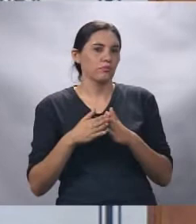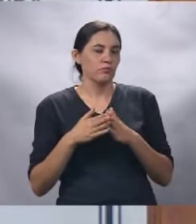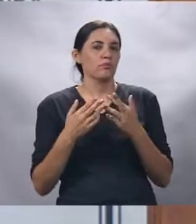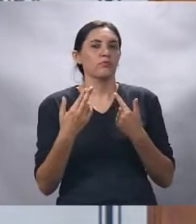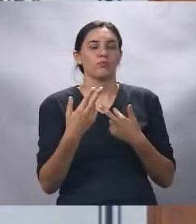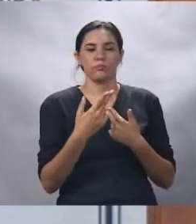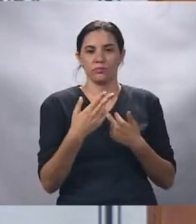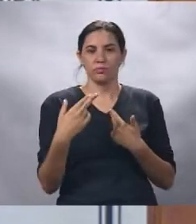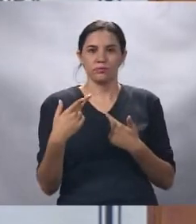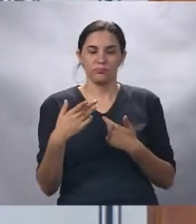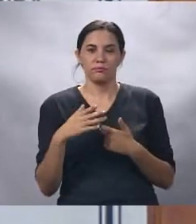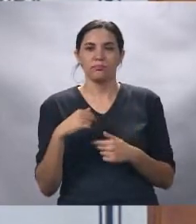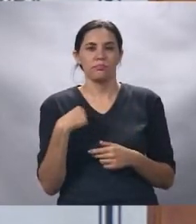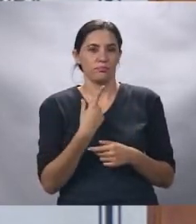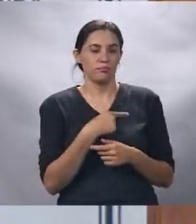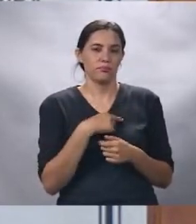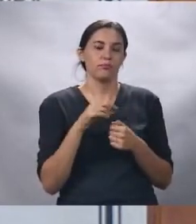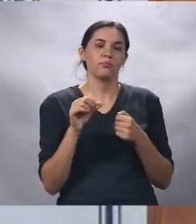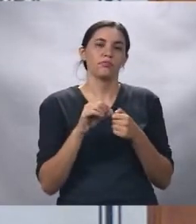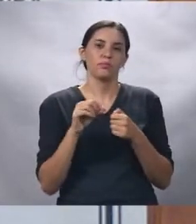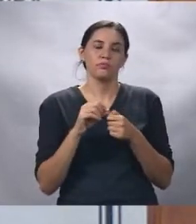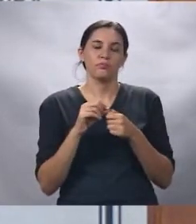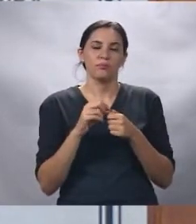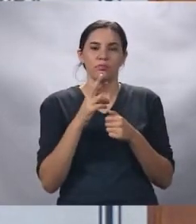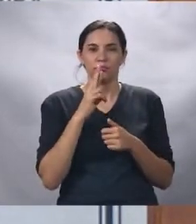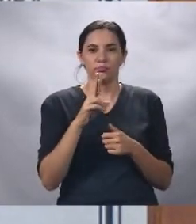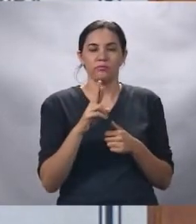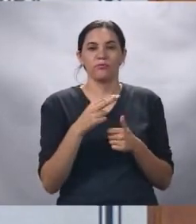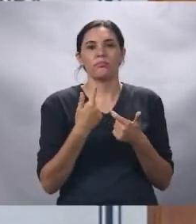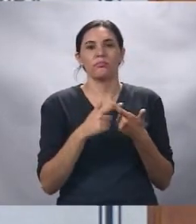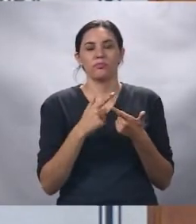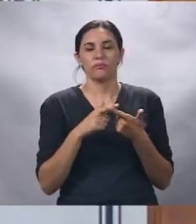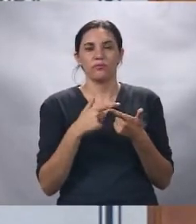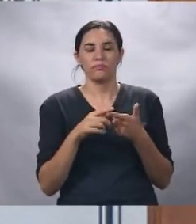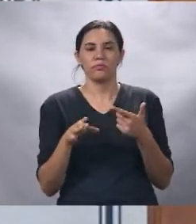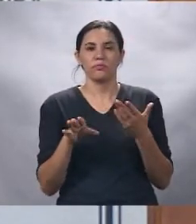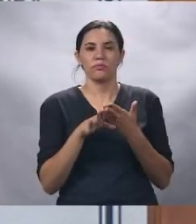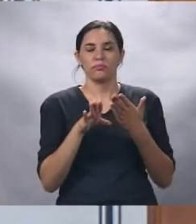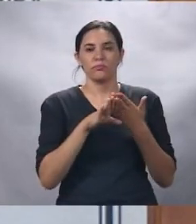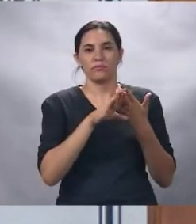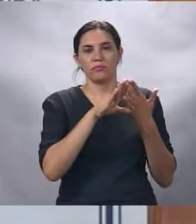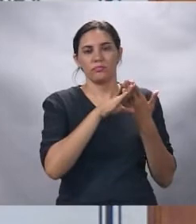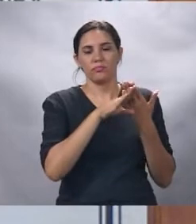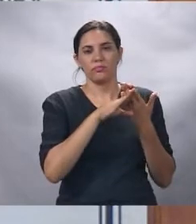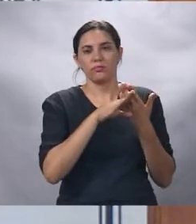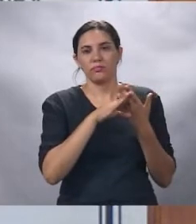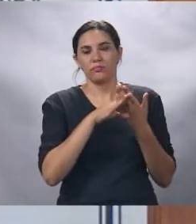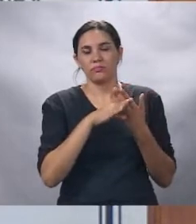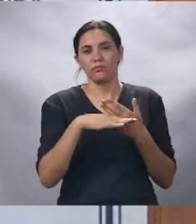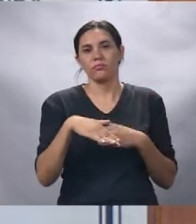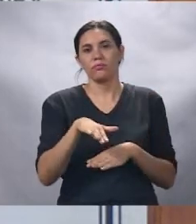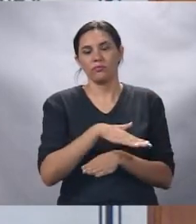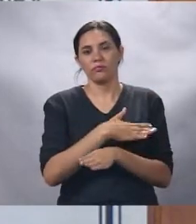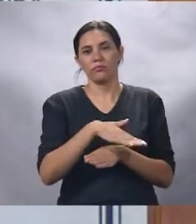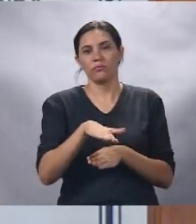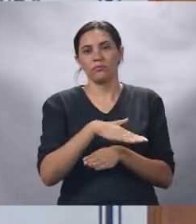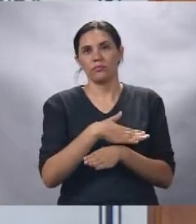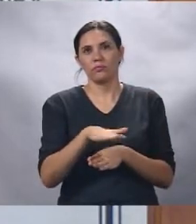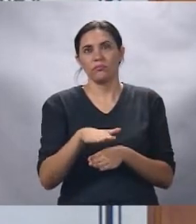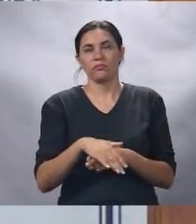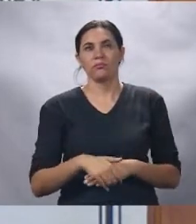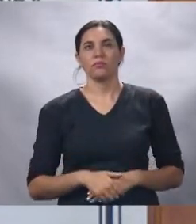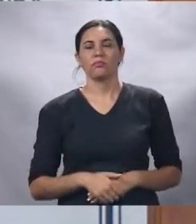da gente fazer, resolver esse problema construindo essa passagem nesse